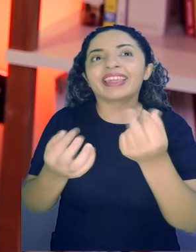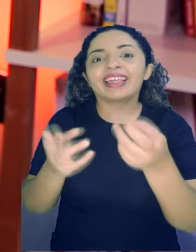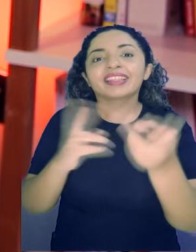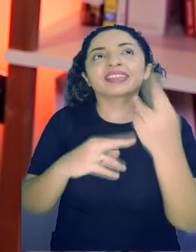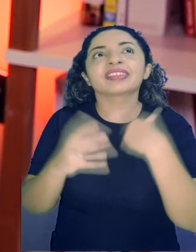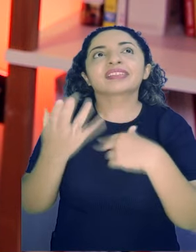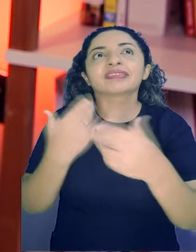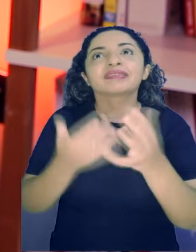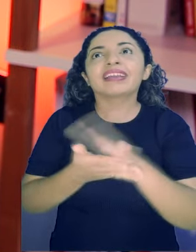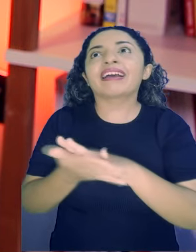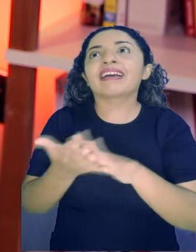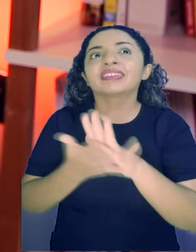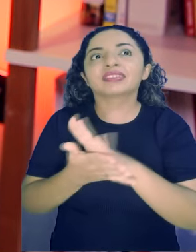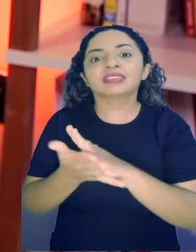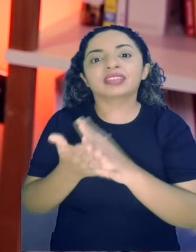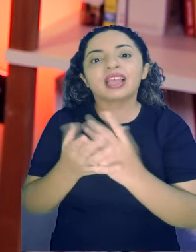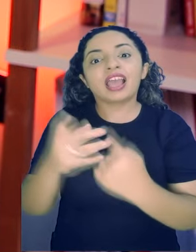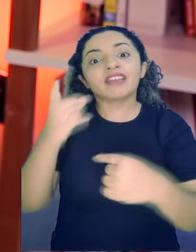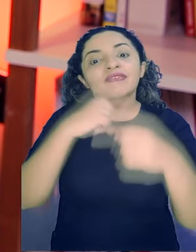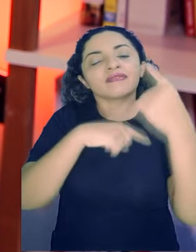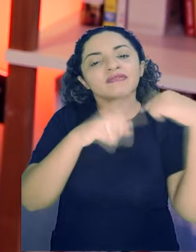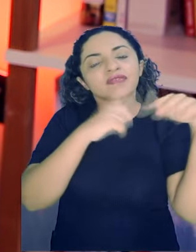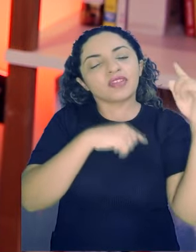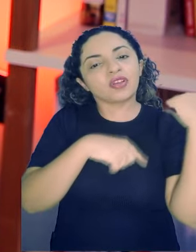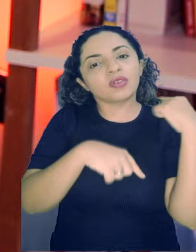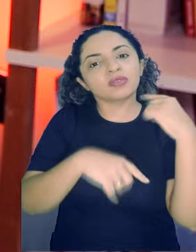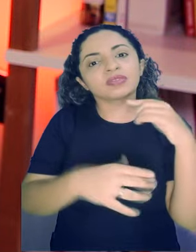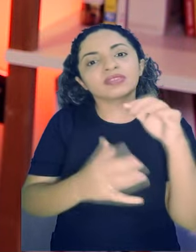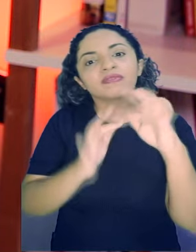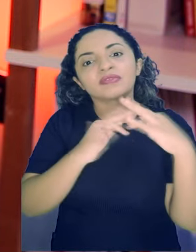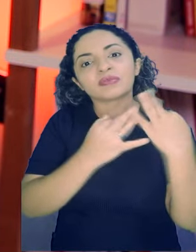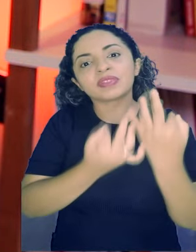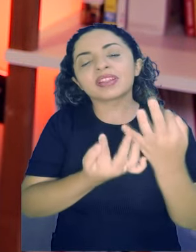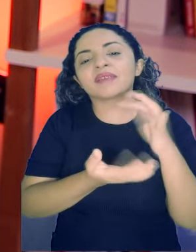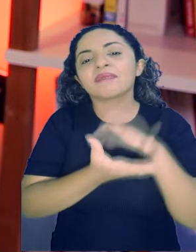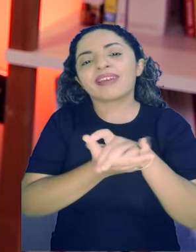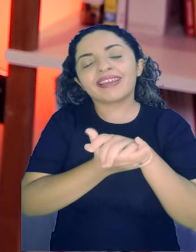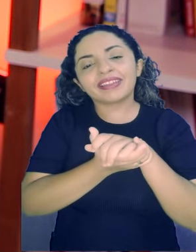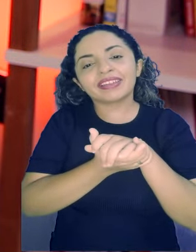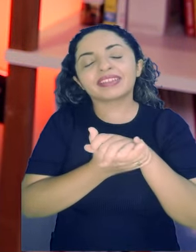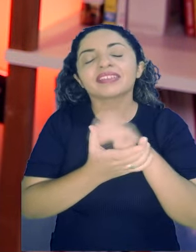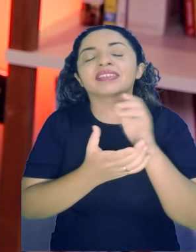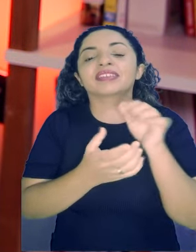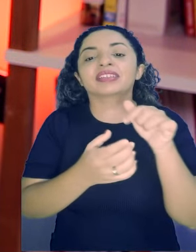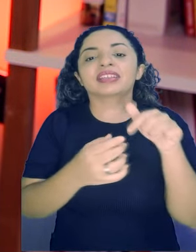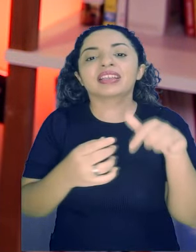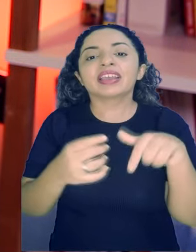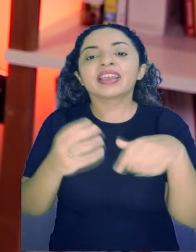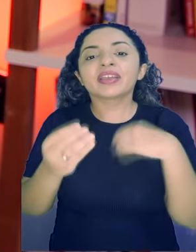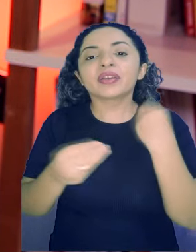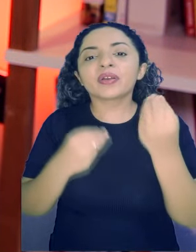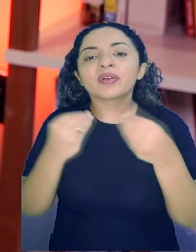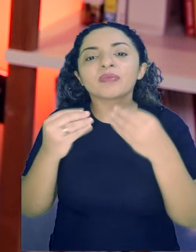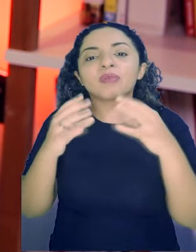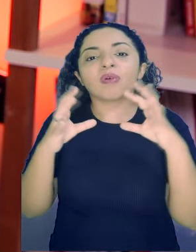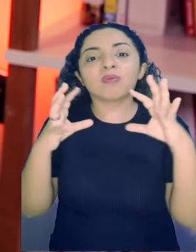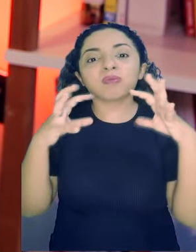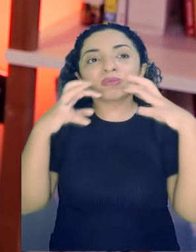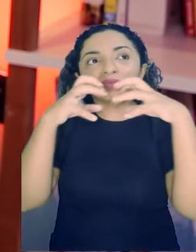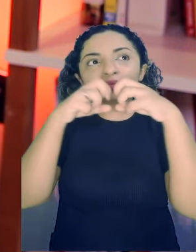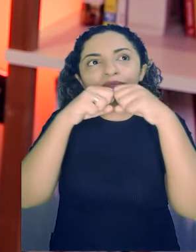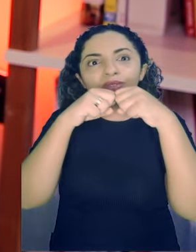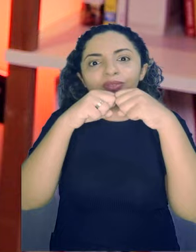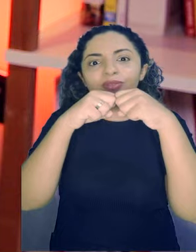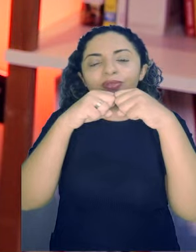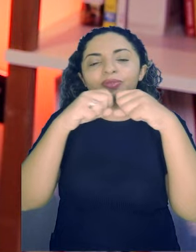origem dos ancestrais, do seu marido, da sua vivência, dessa Noruega fria, escura,